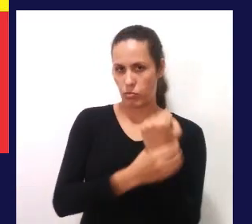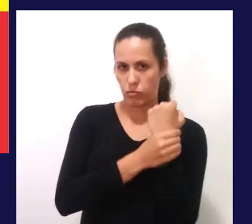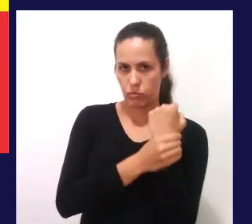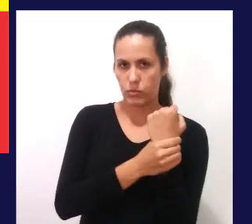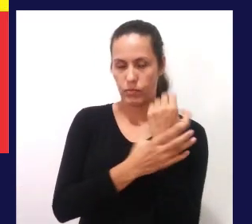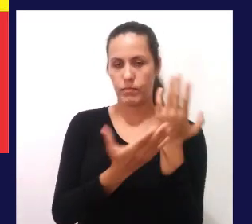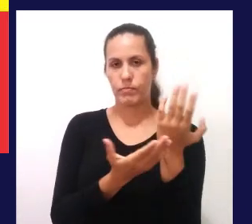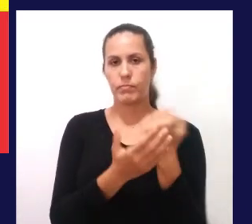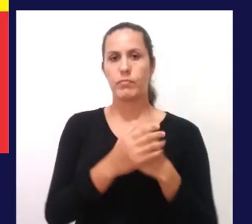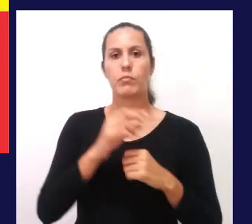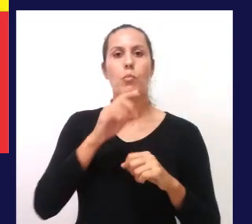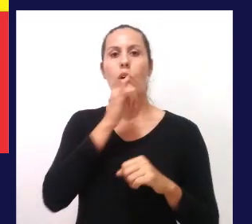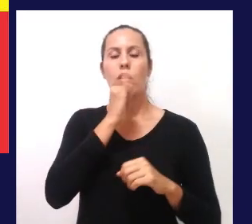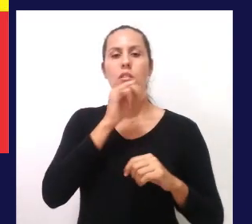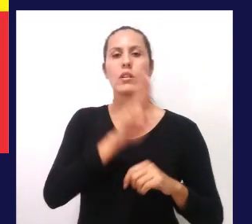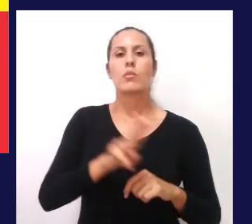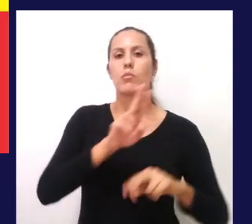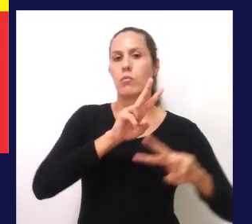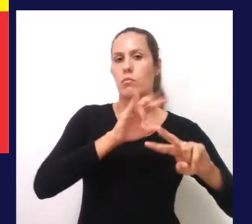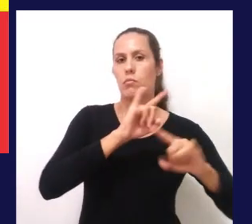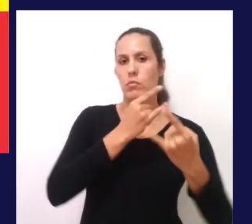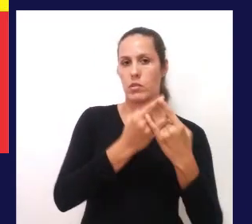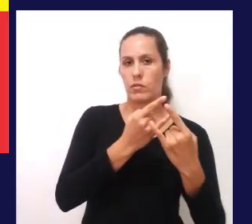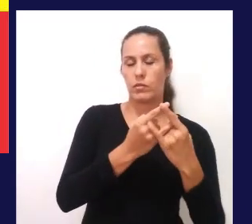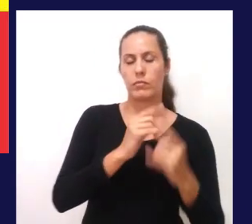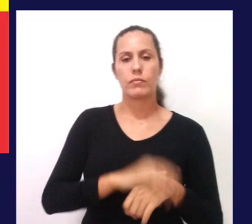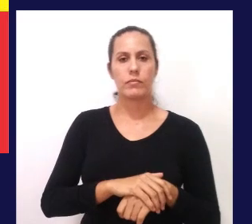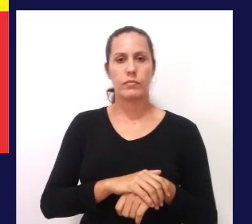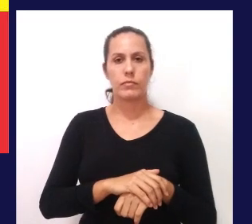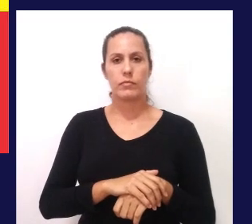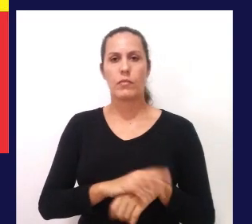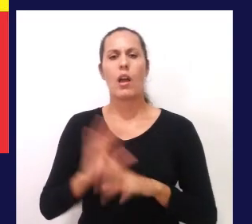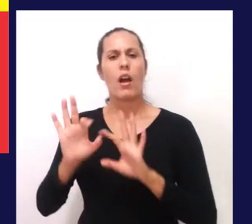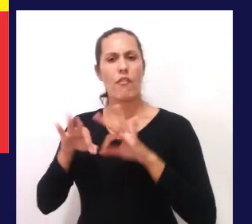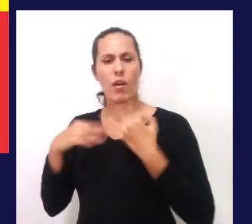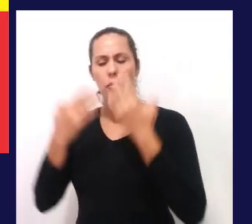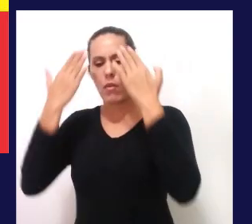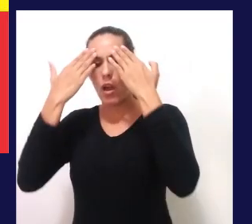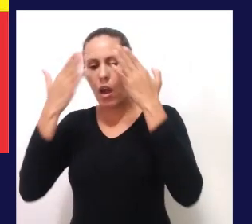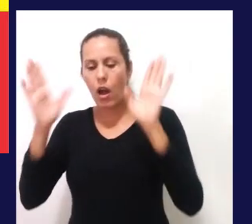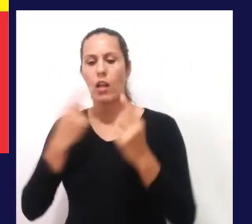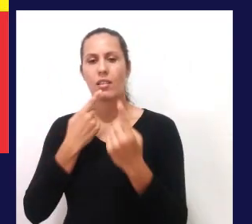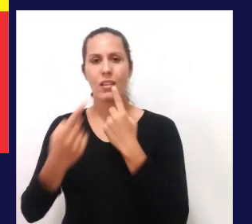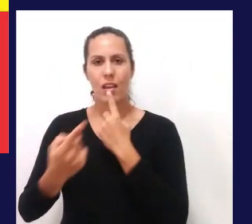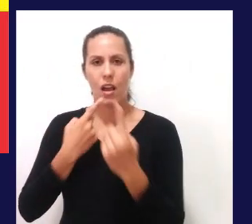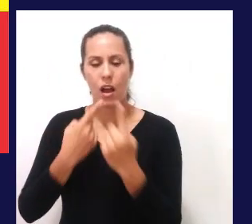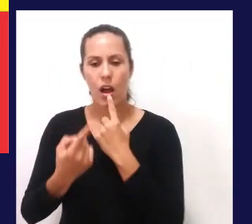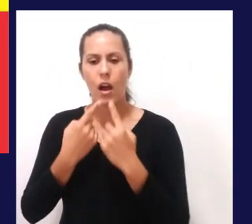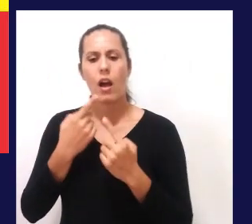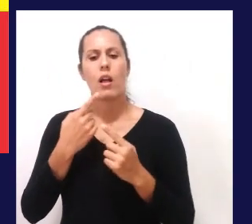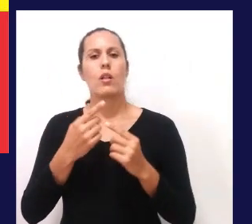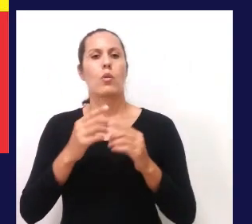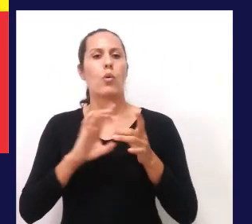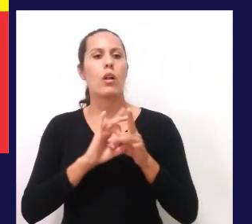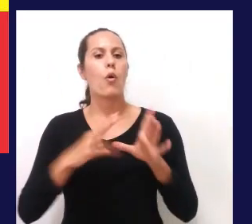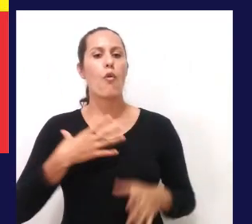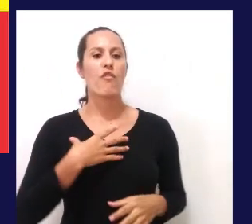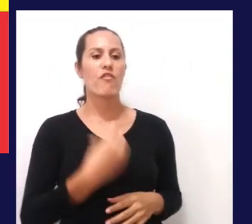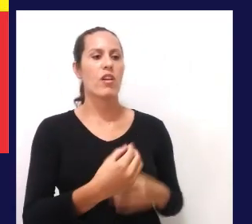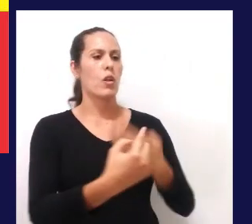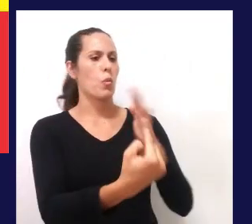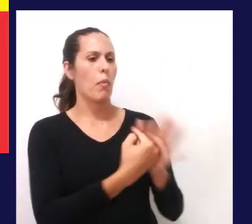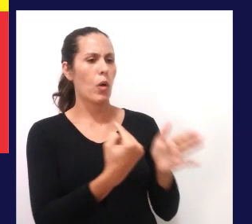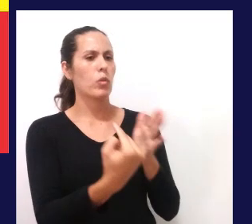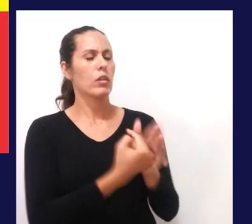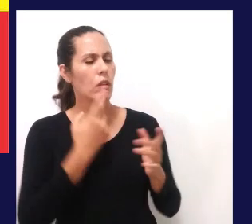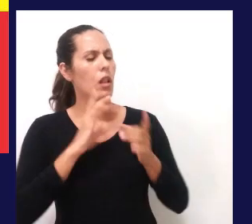preservativo. Letra B. A família deve estar aberta ao diálogo, permitindo sempre que os filhos tirem